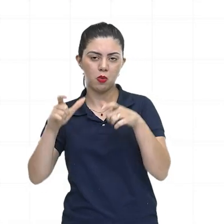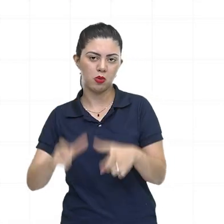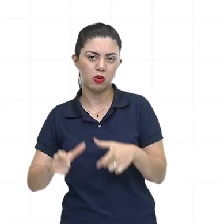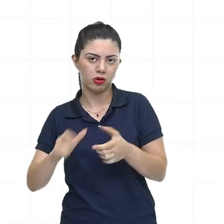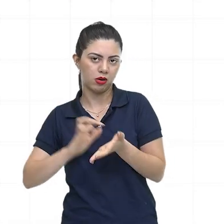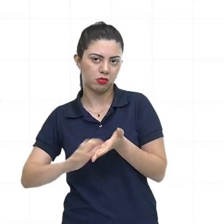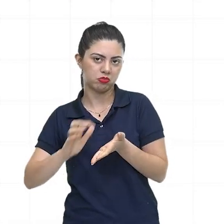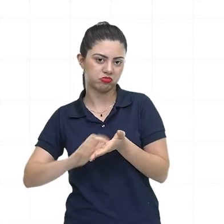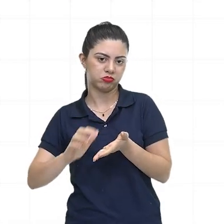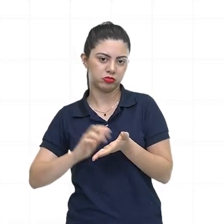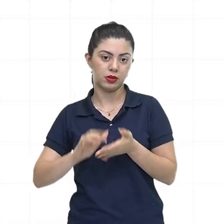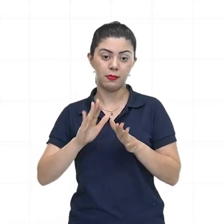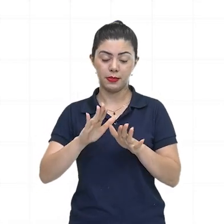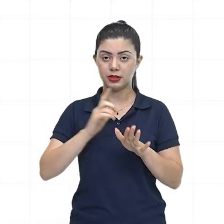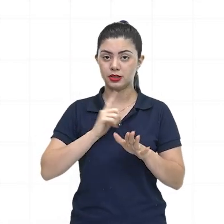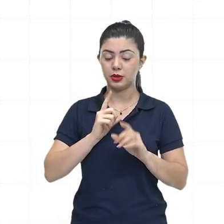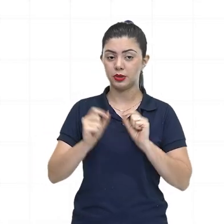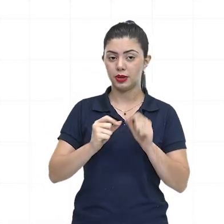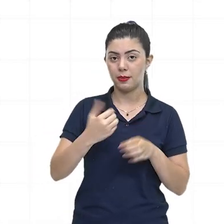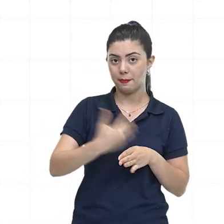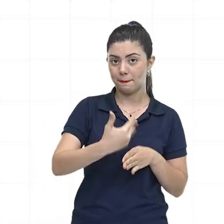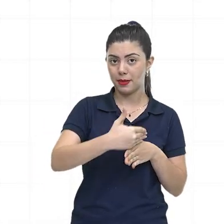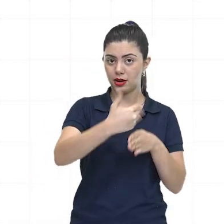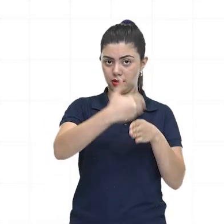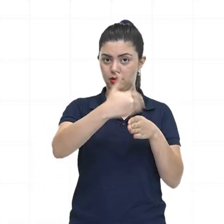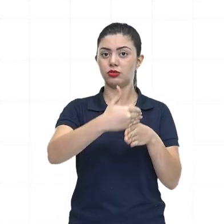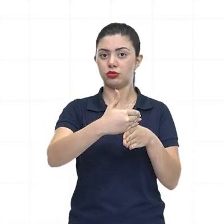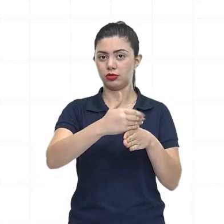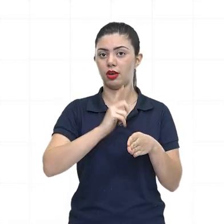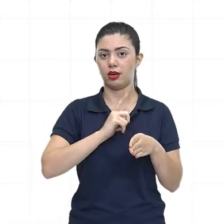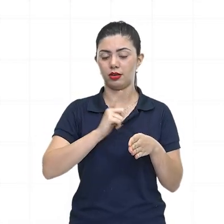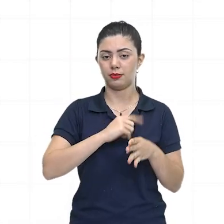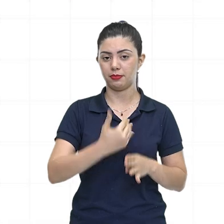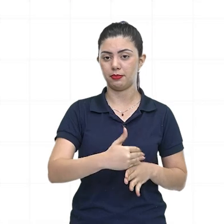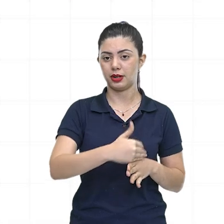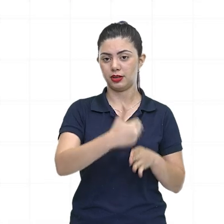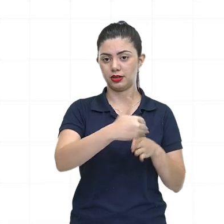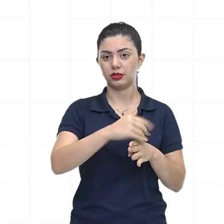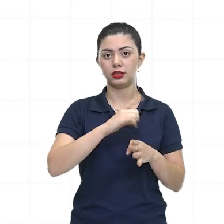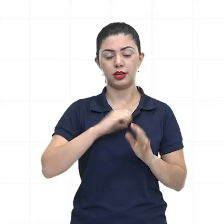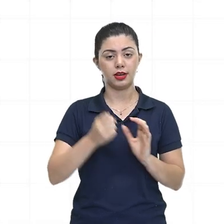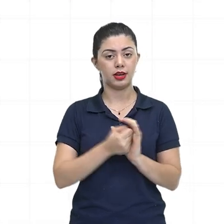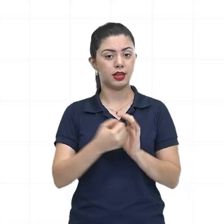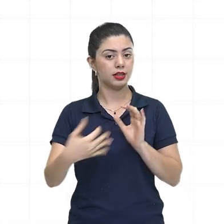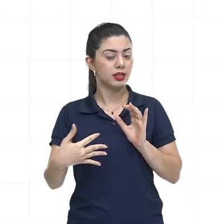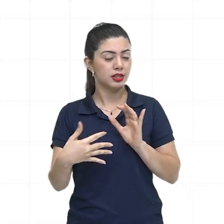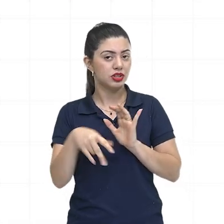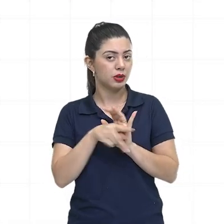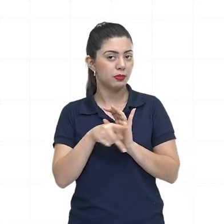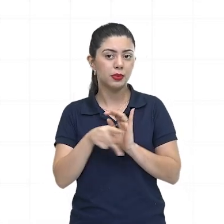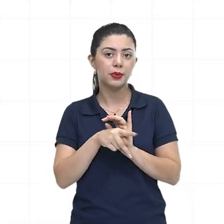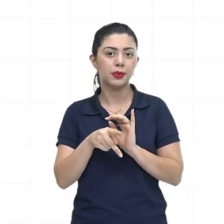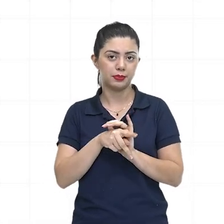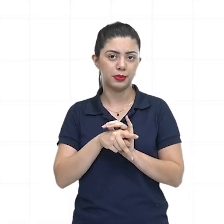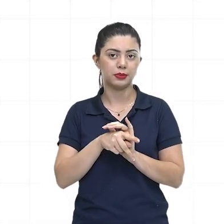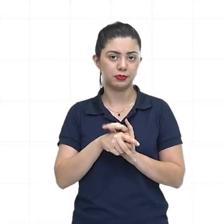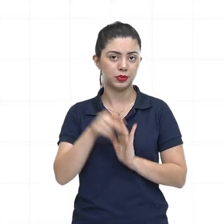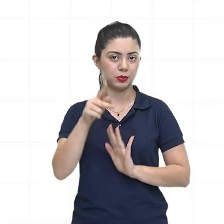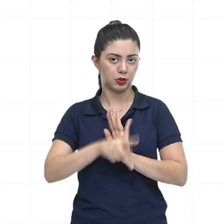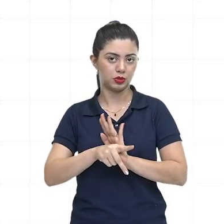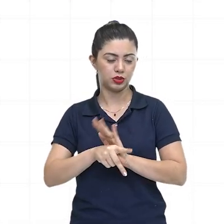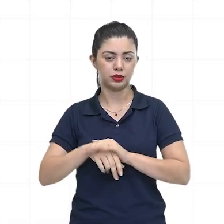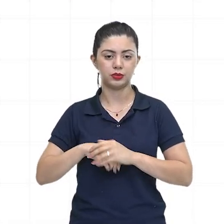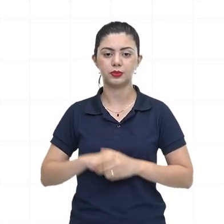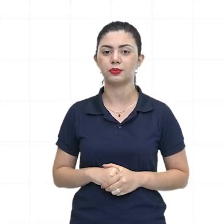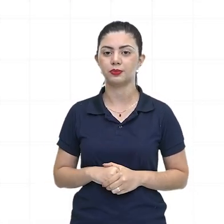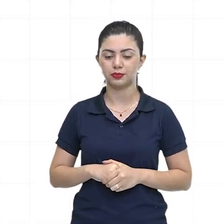nós temos aqui as paredes, né? Elas possuem aqui, né, umas características específicas na planta, né?